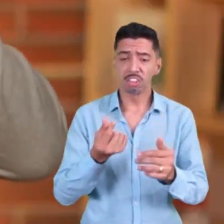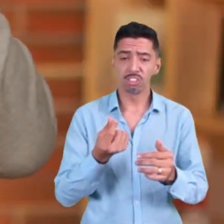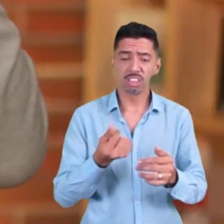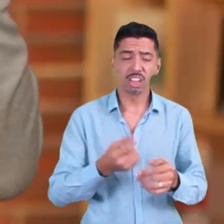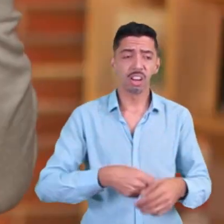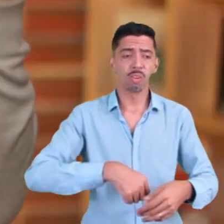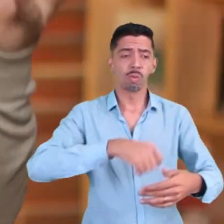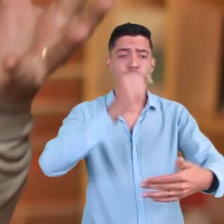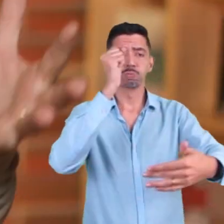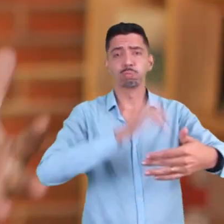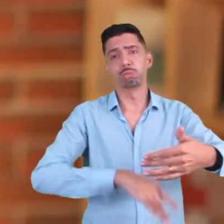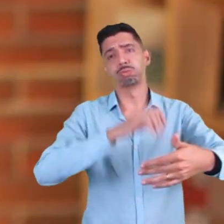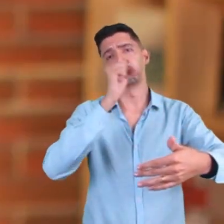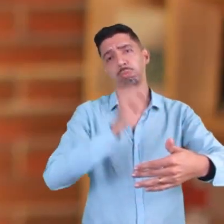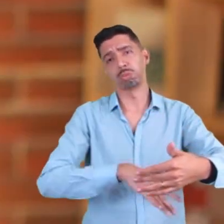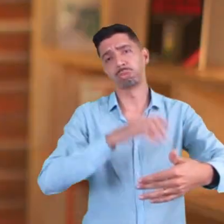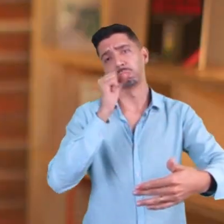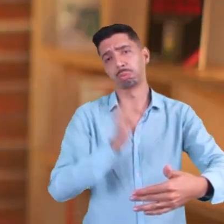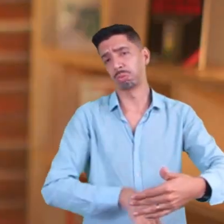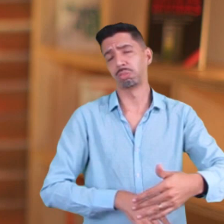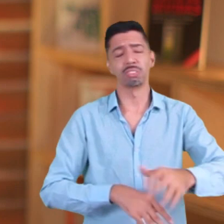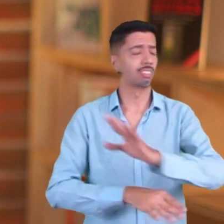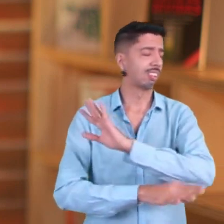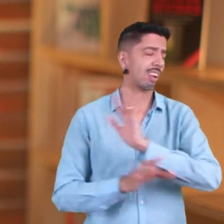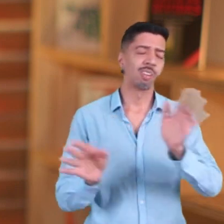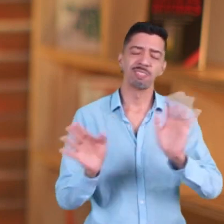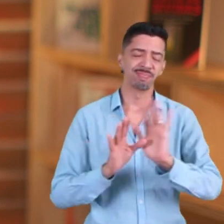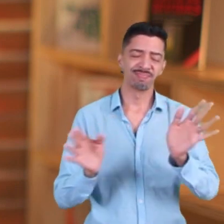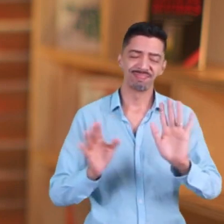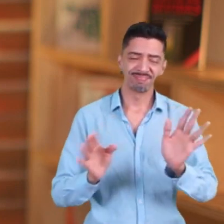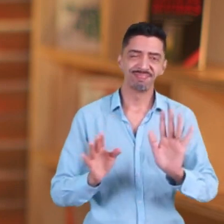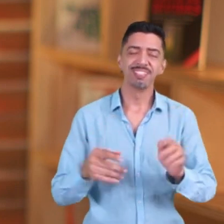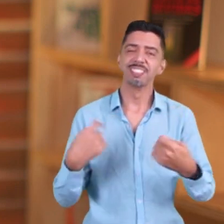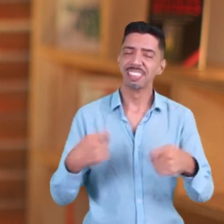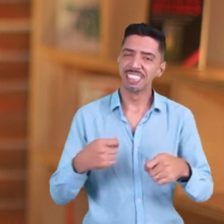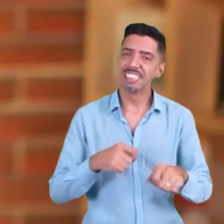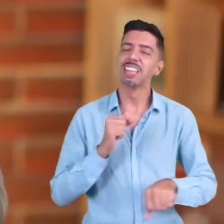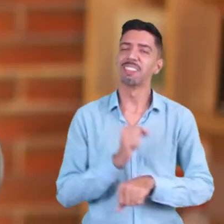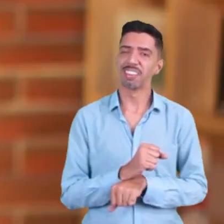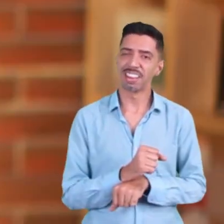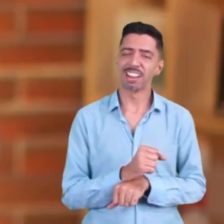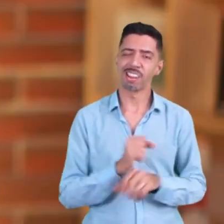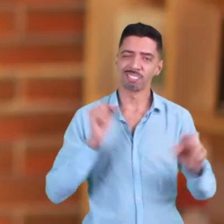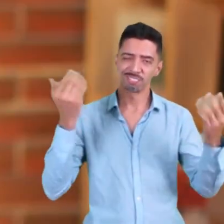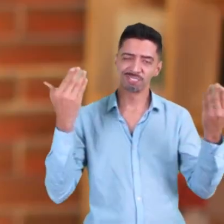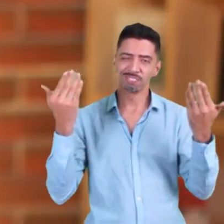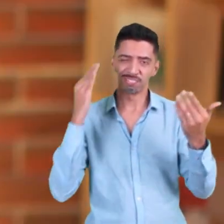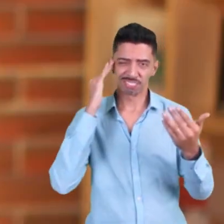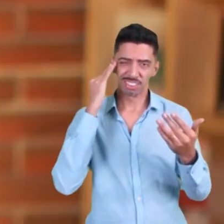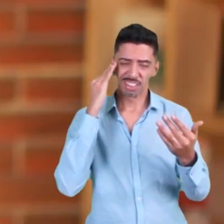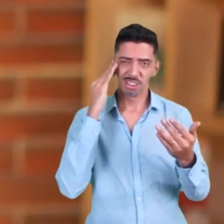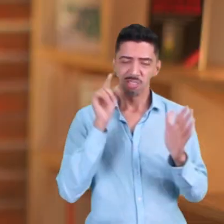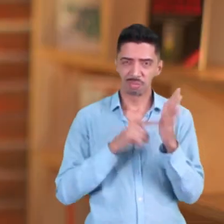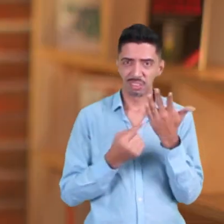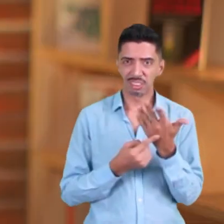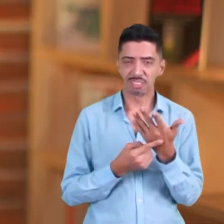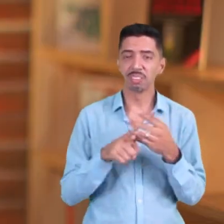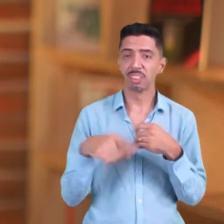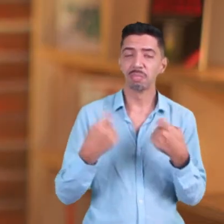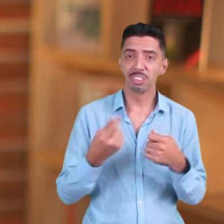dinheiro, deixar de jogá-lo no lixo para que você possa efetivamente canalizá-lo para a realização dos seus sonhos, dos